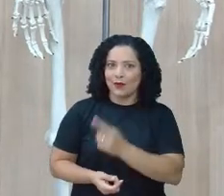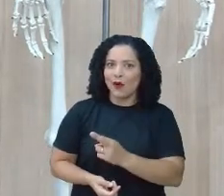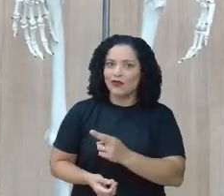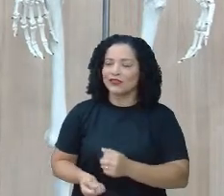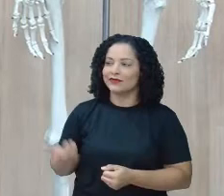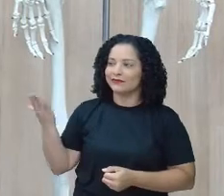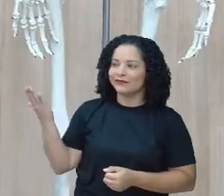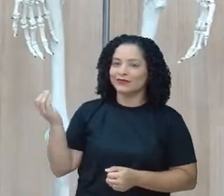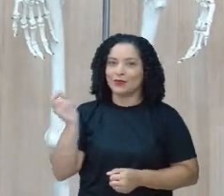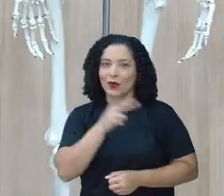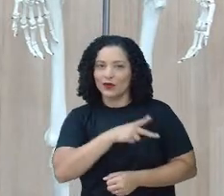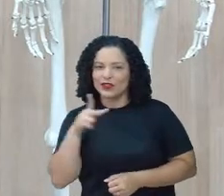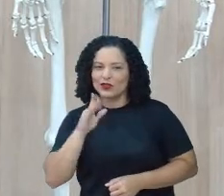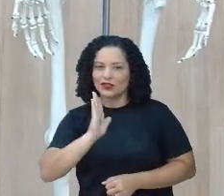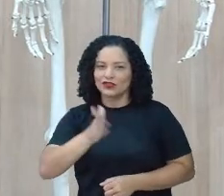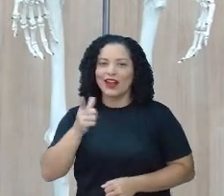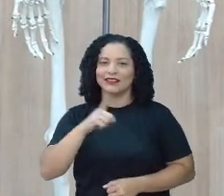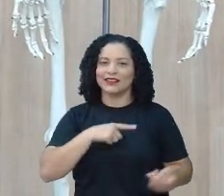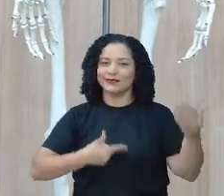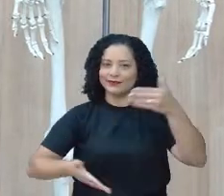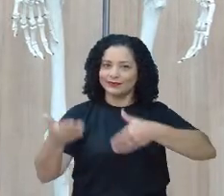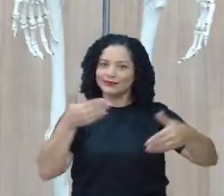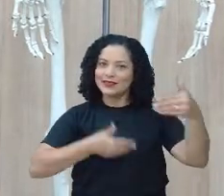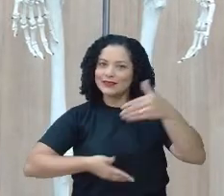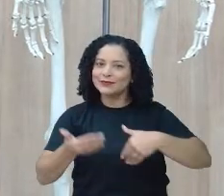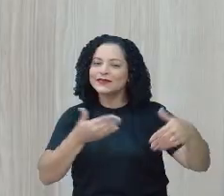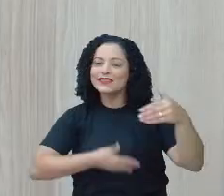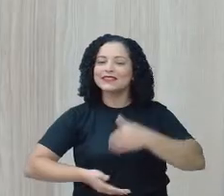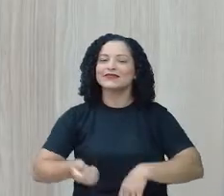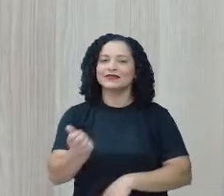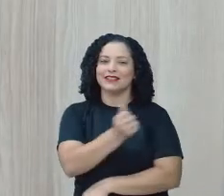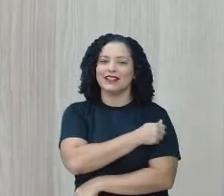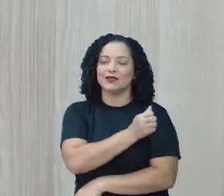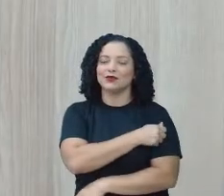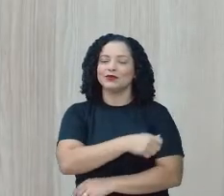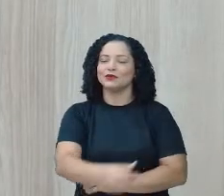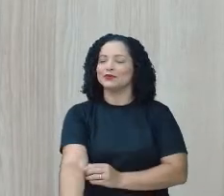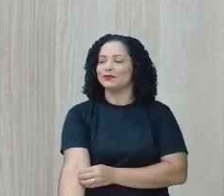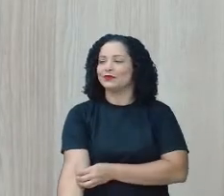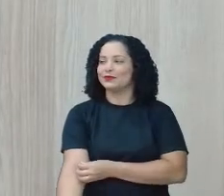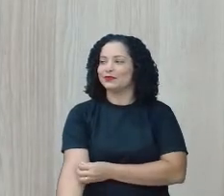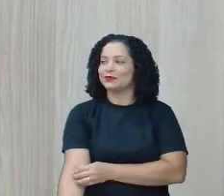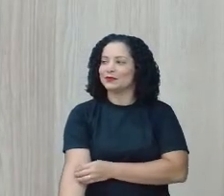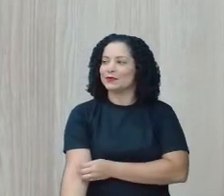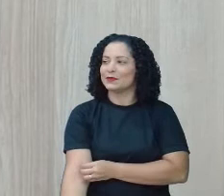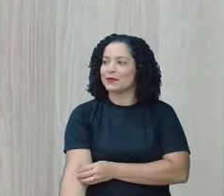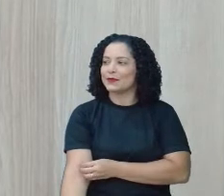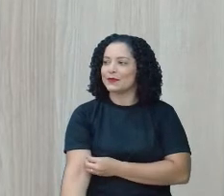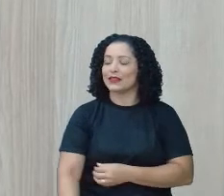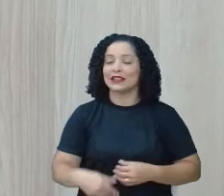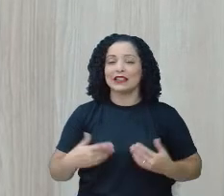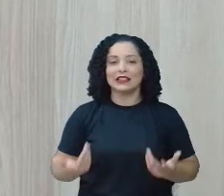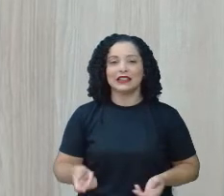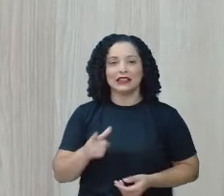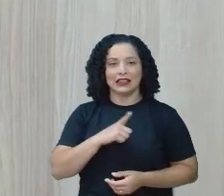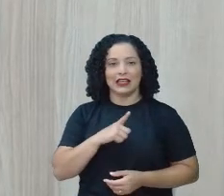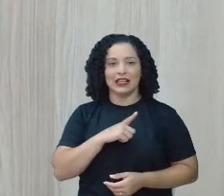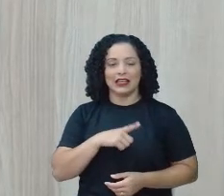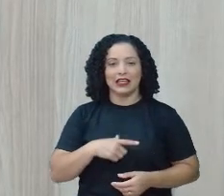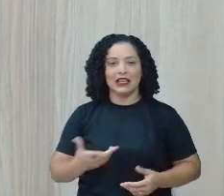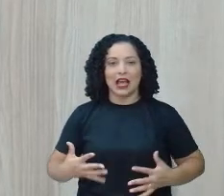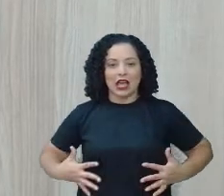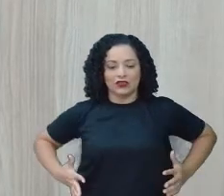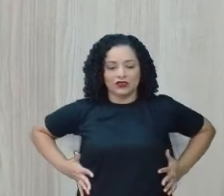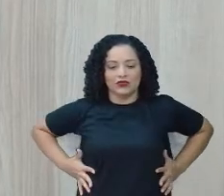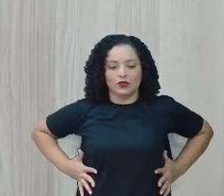Cláudia já está aí cheia de resposta. Volta aí, Cláudia, pode falar. Eu tenho aqui, Hugo colocou costela, os ossos da costela.